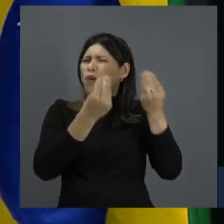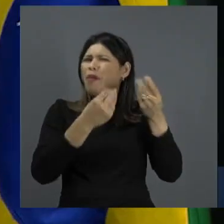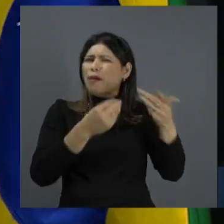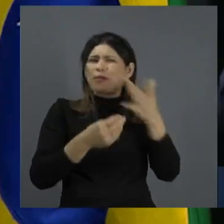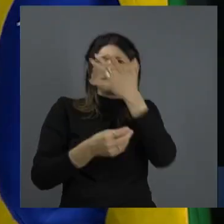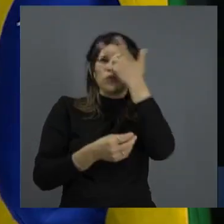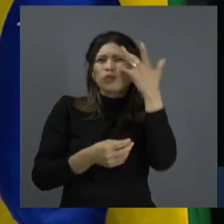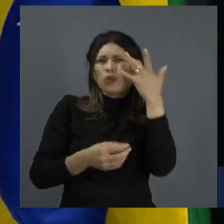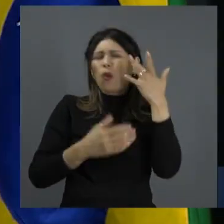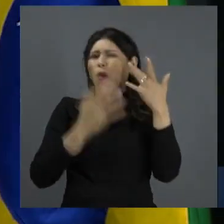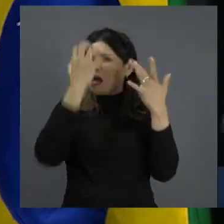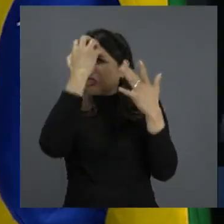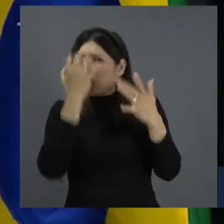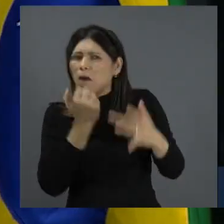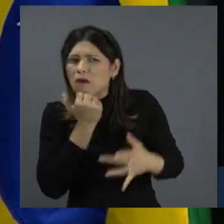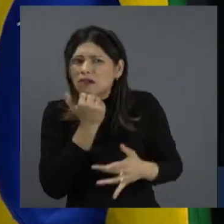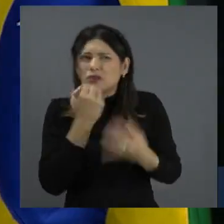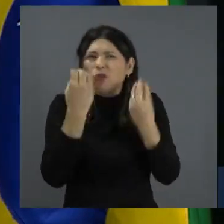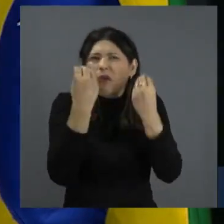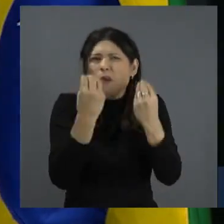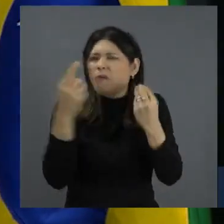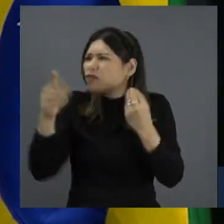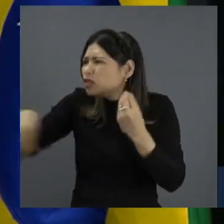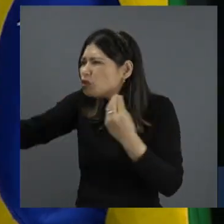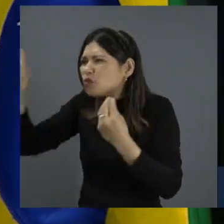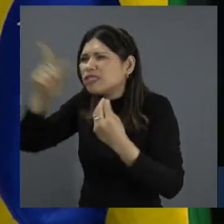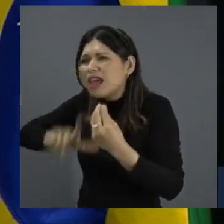coloca a cabeça no travesseiro para dormir?